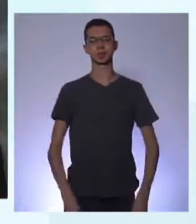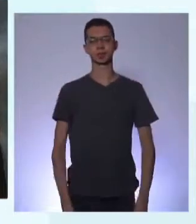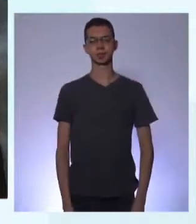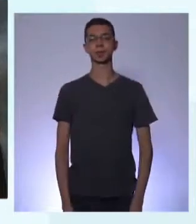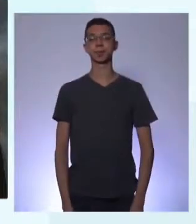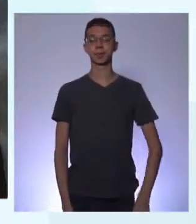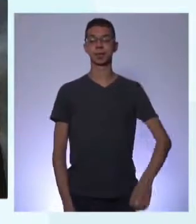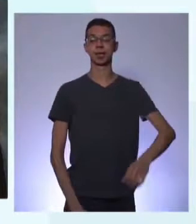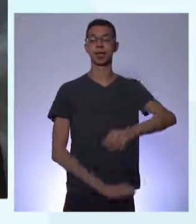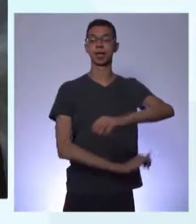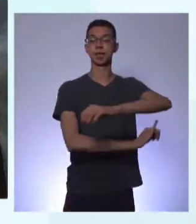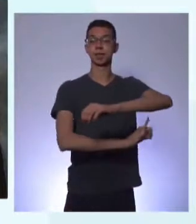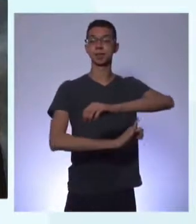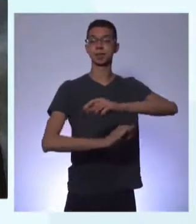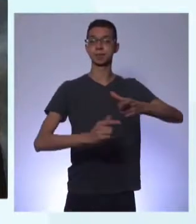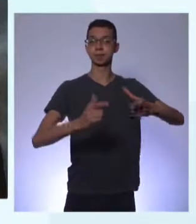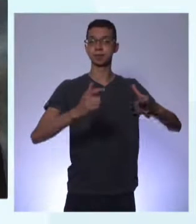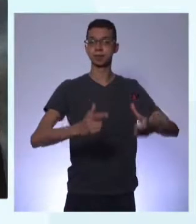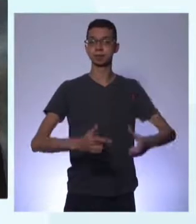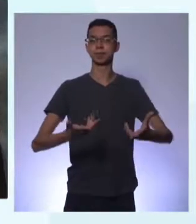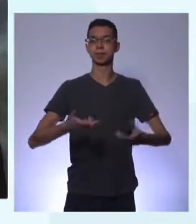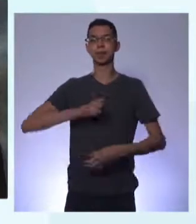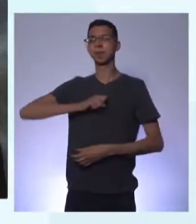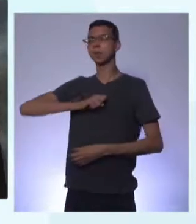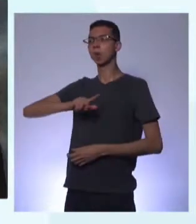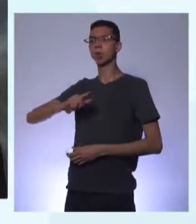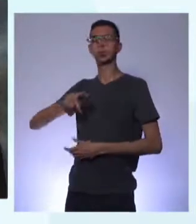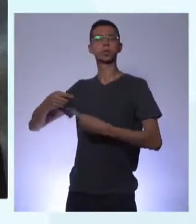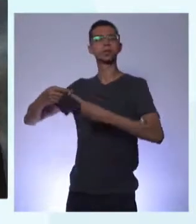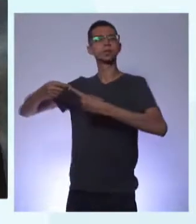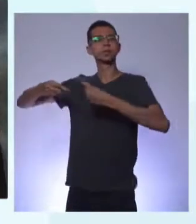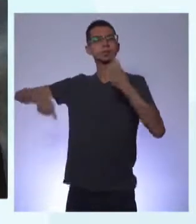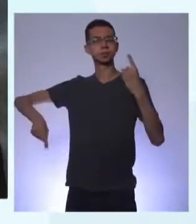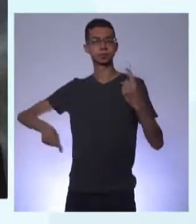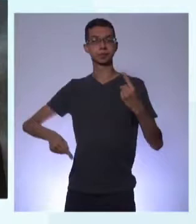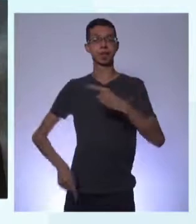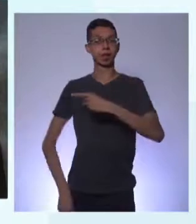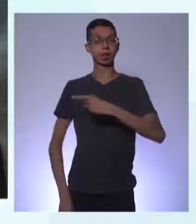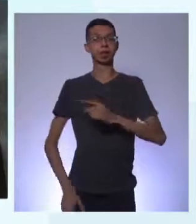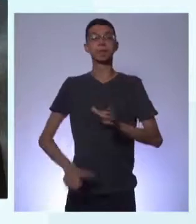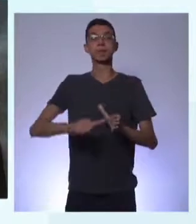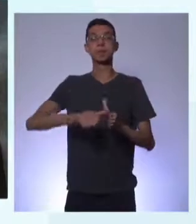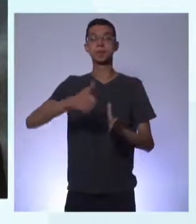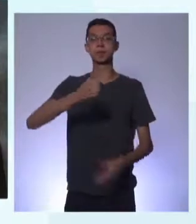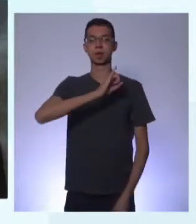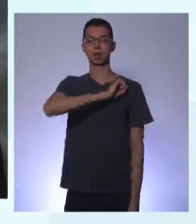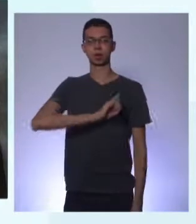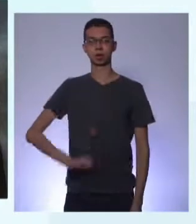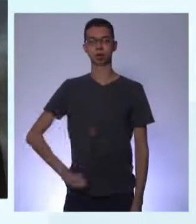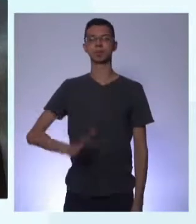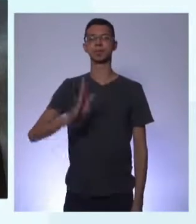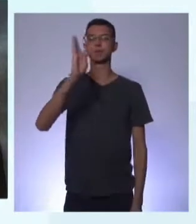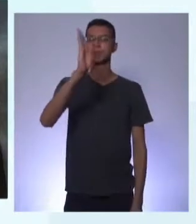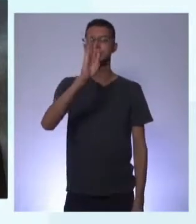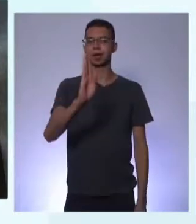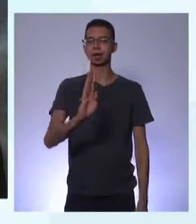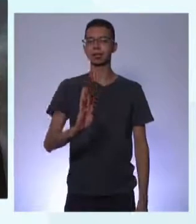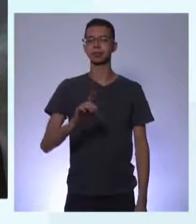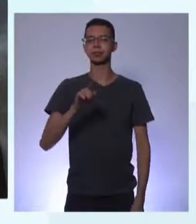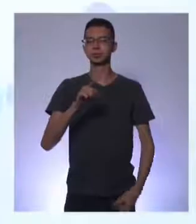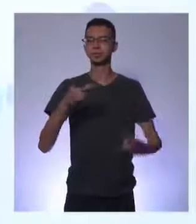com Portugal e se tornando o primeiro imperador do Brasil. Vejam só, aqui